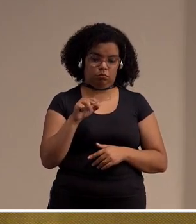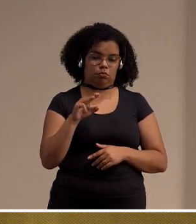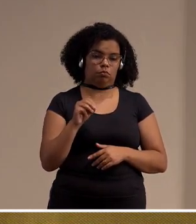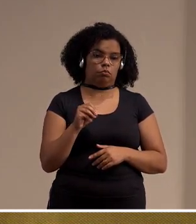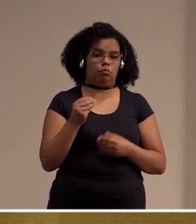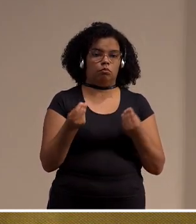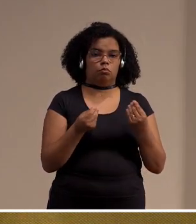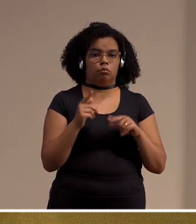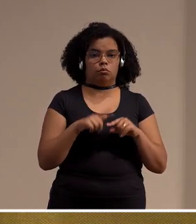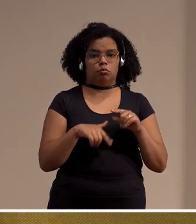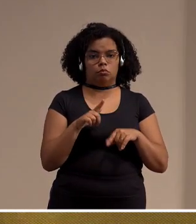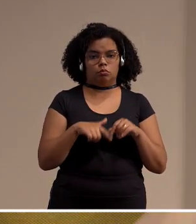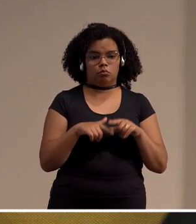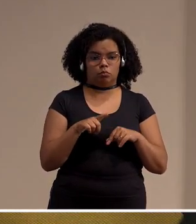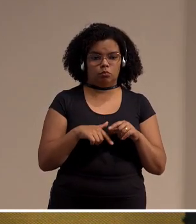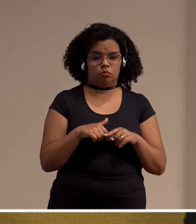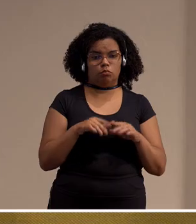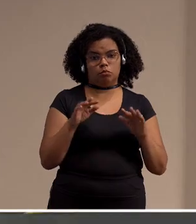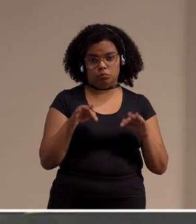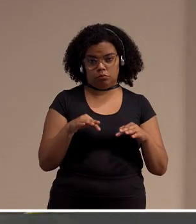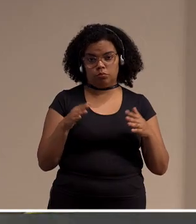final.